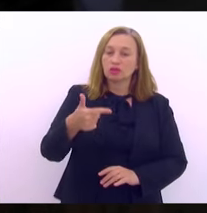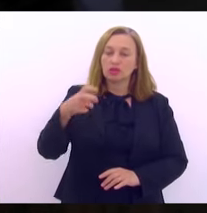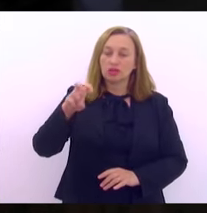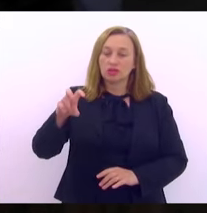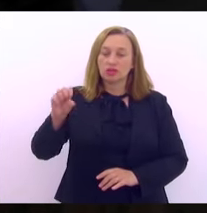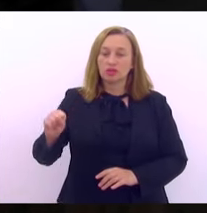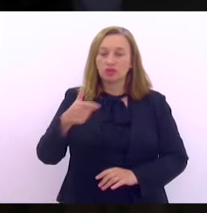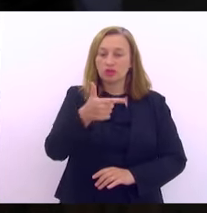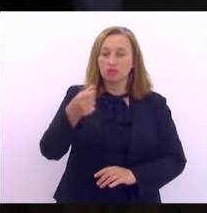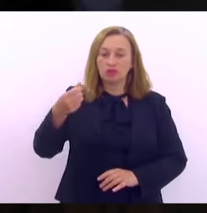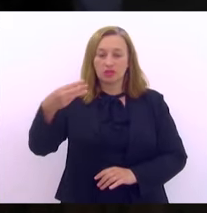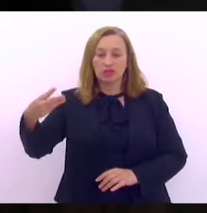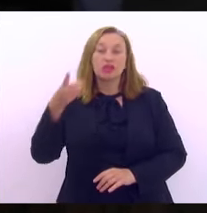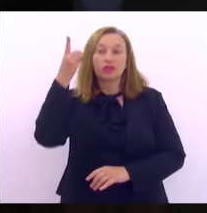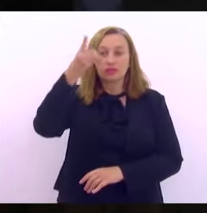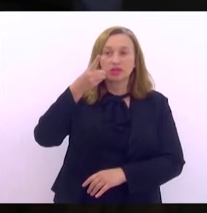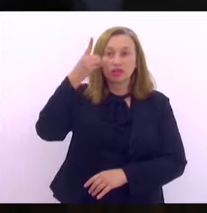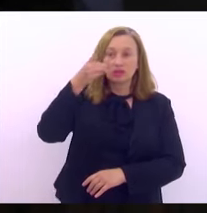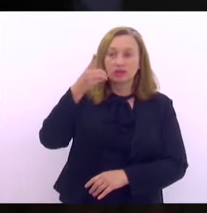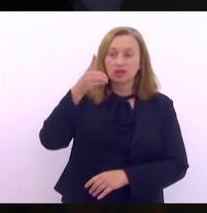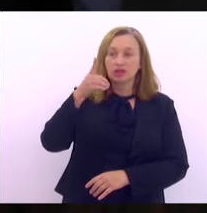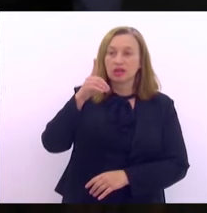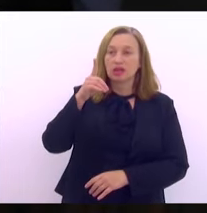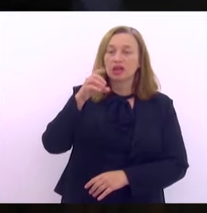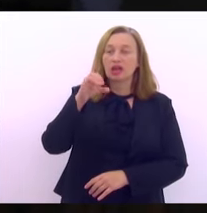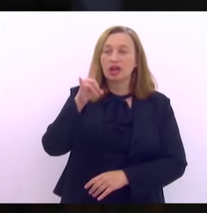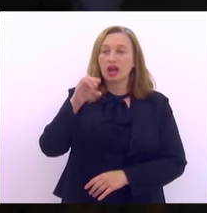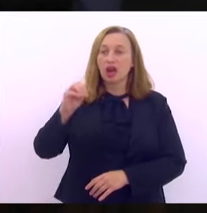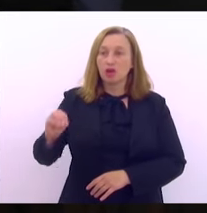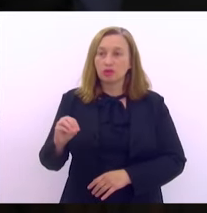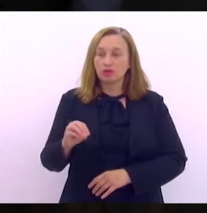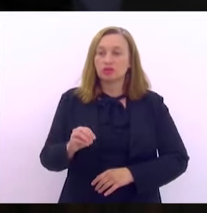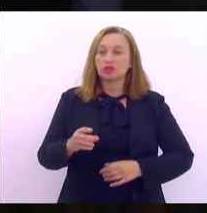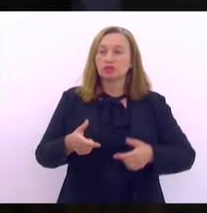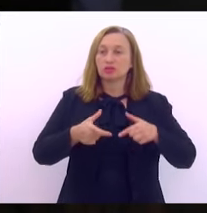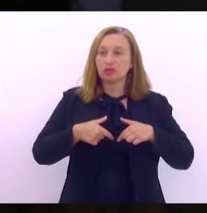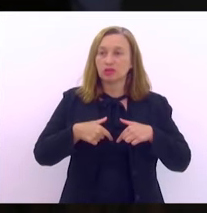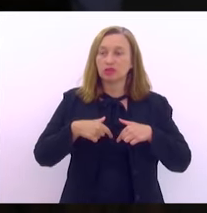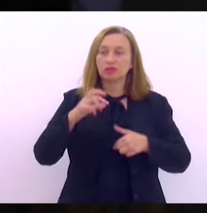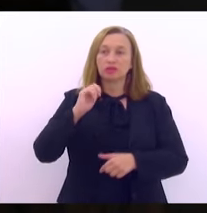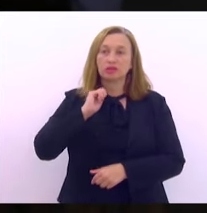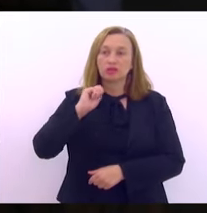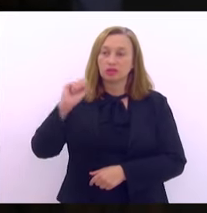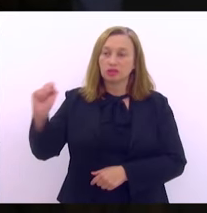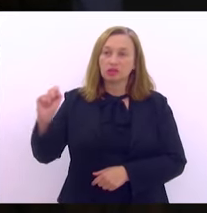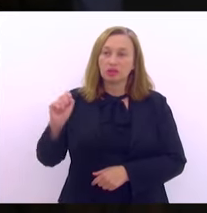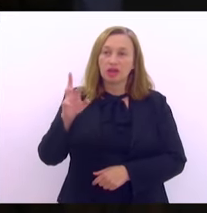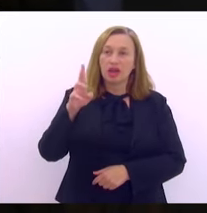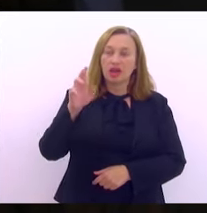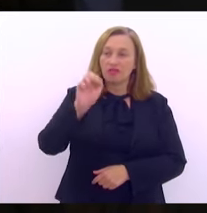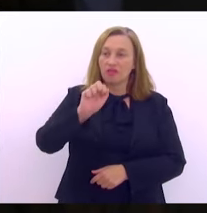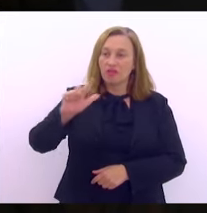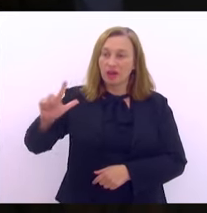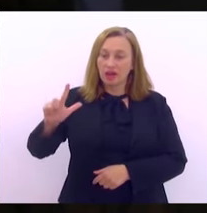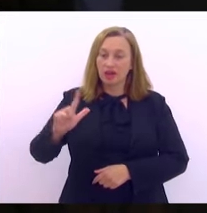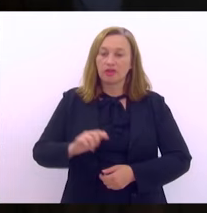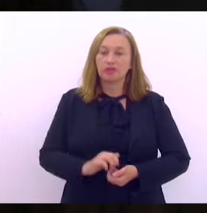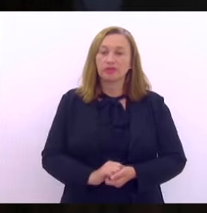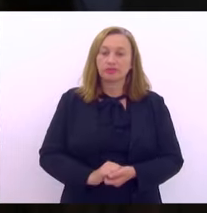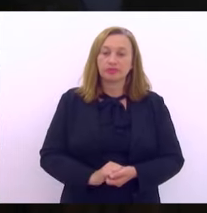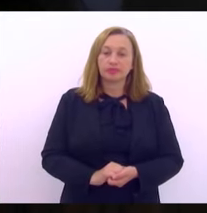de autoria do deputado Cláudio Caiado, que concede a medalha Tiradentes, o respectivo diploma ao senhor Rafael e Silva